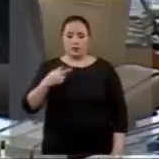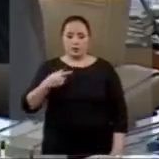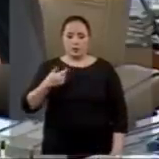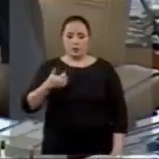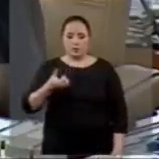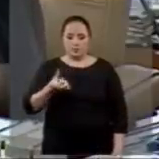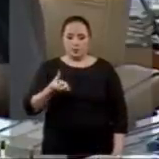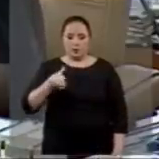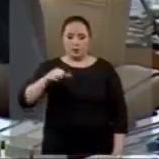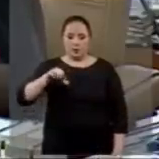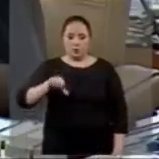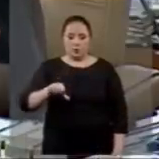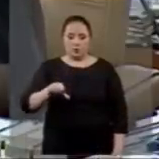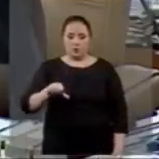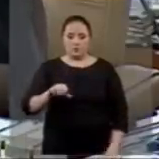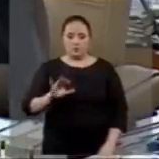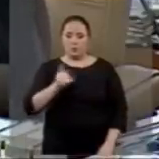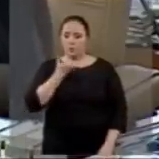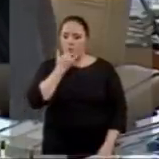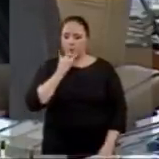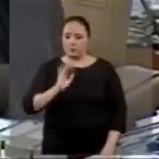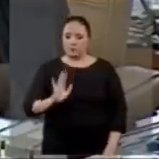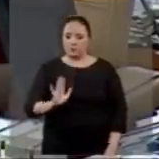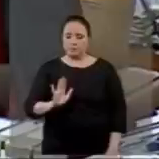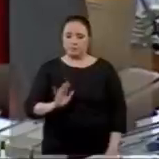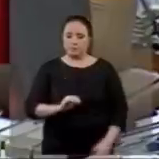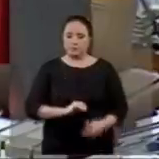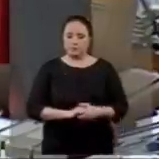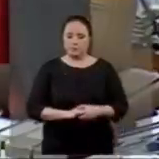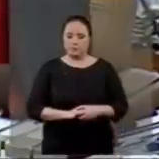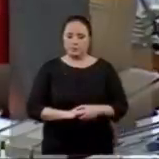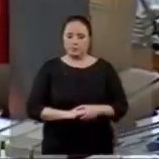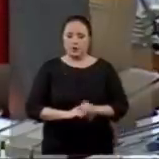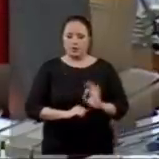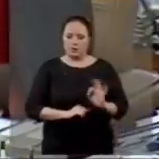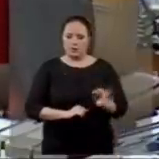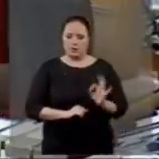550.769. Perdão, não recurso extraordinário.